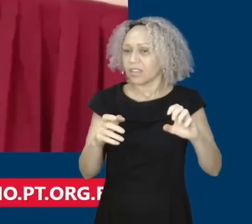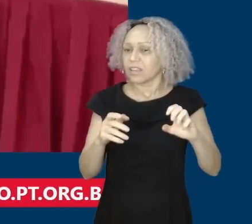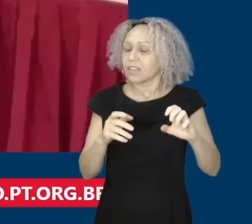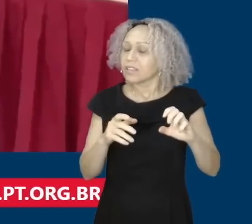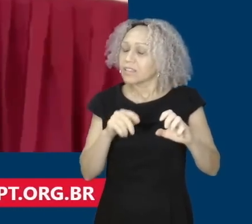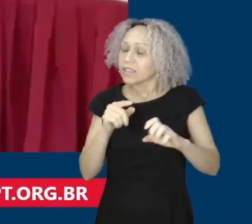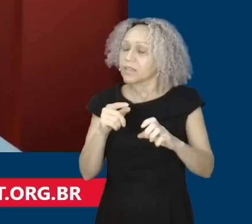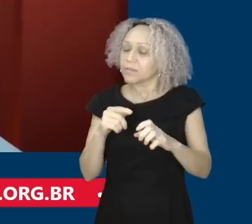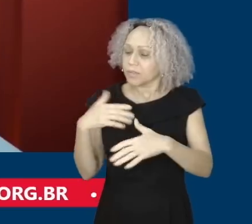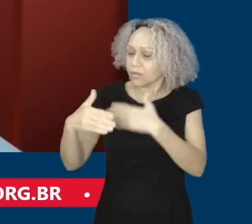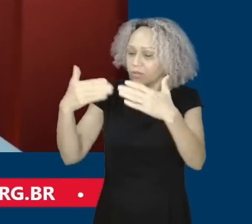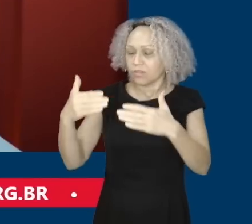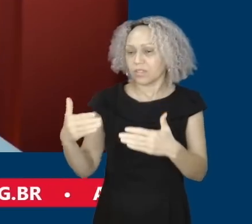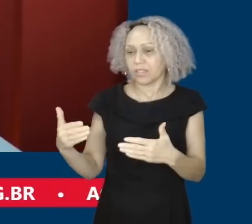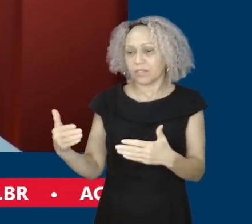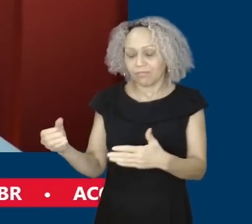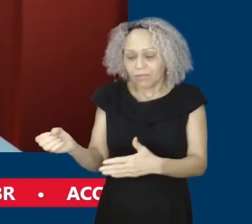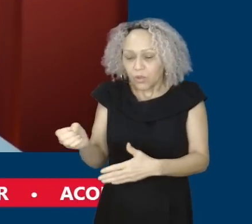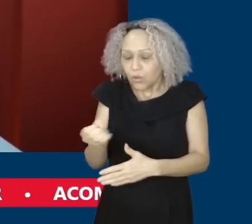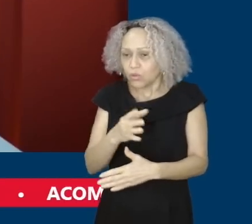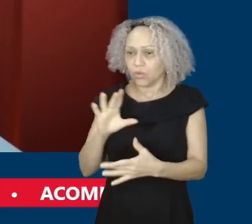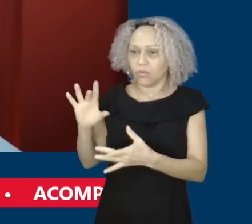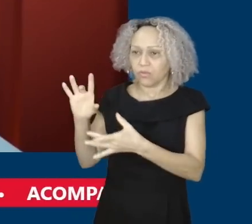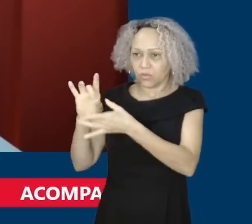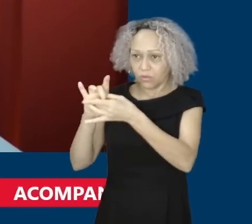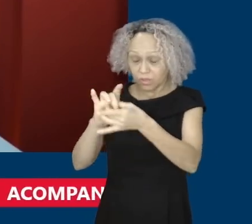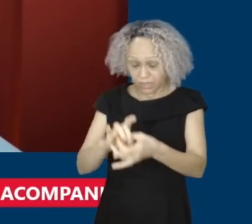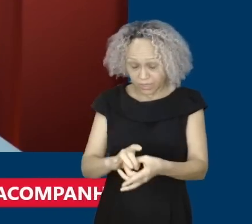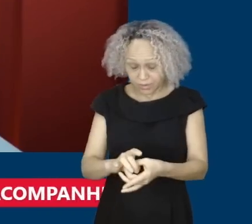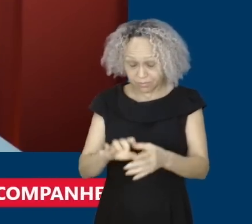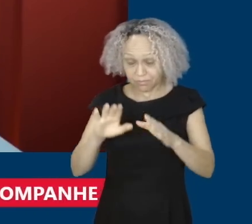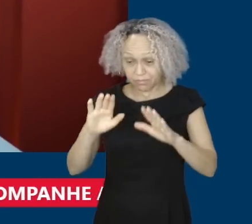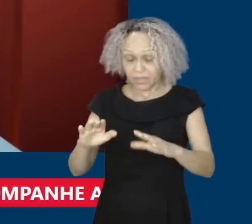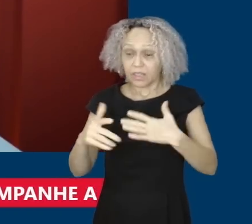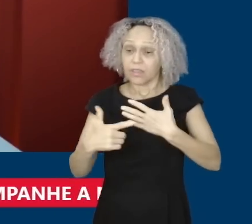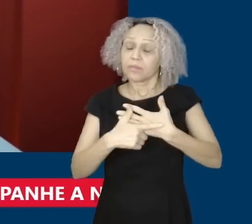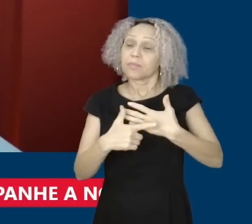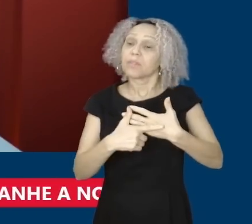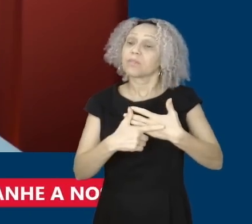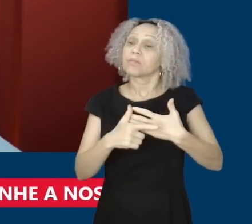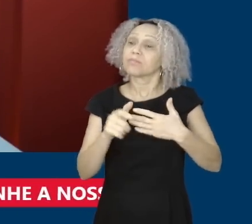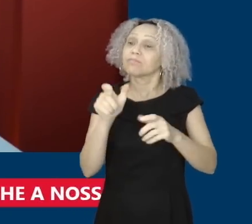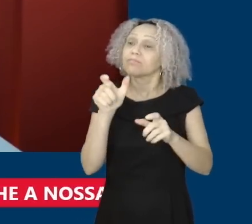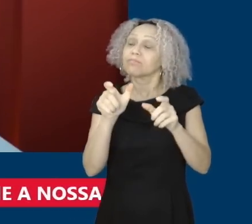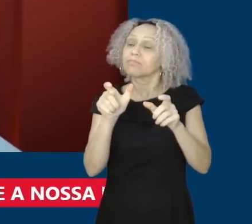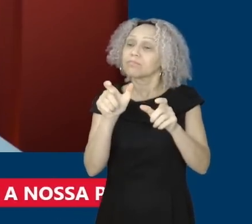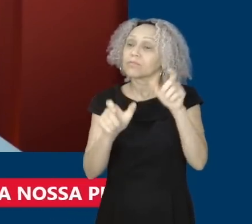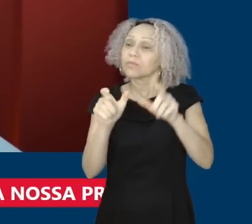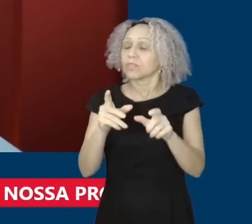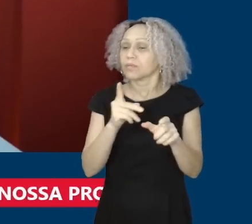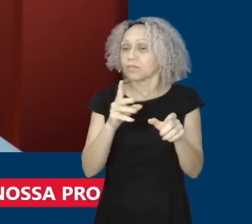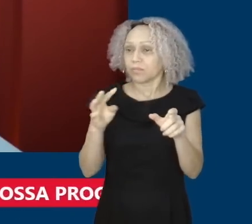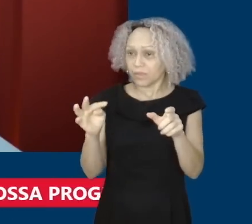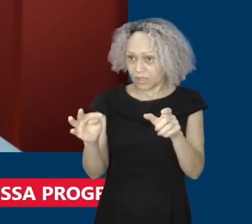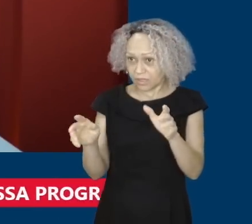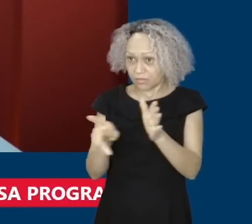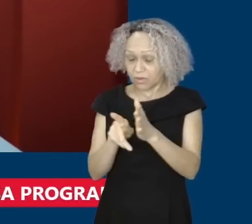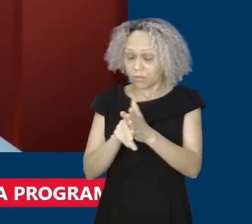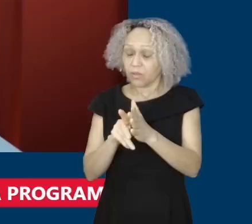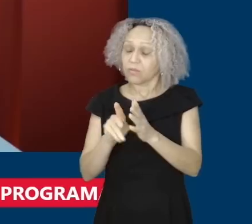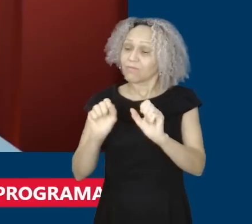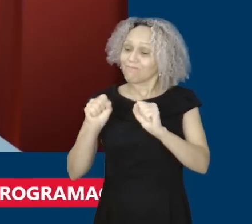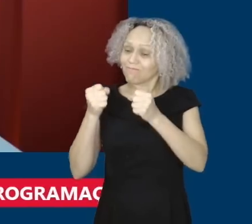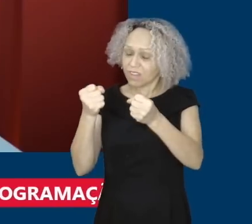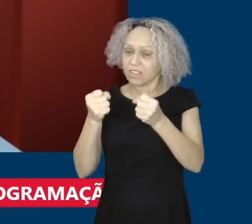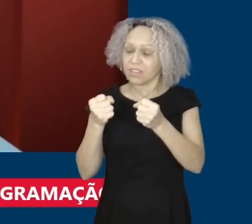nova realidade. Diante desse quadro, é papel do Partido dos Trabalhadores e das Trabalhadoras fortalecer as posições soberanas do